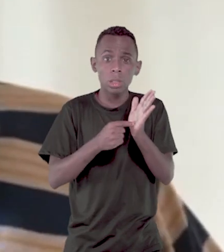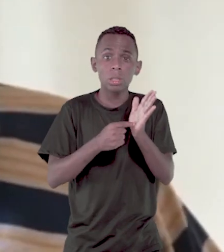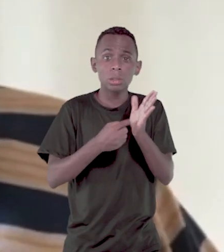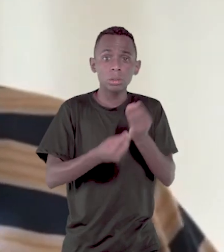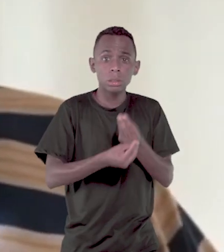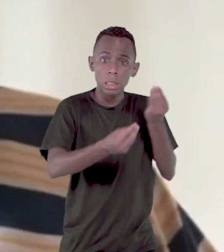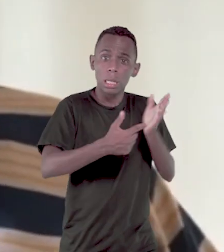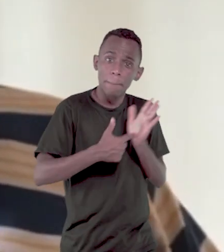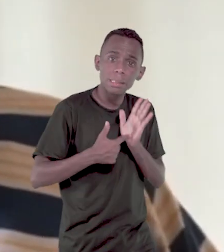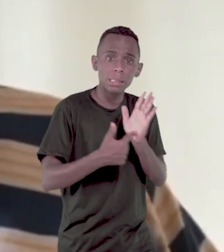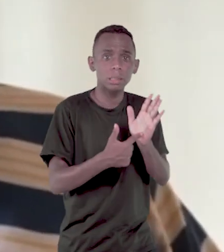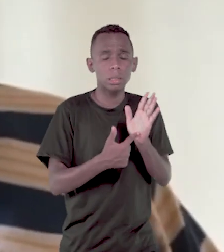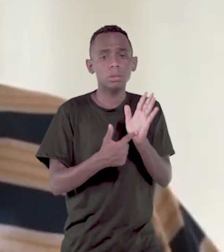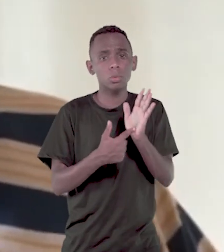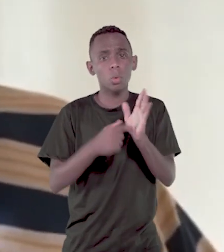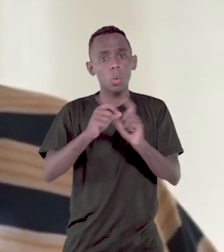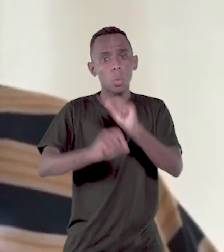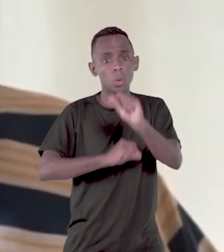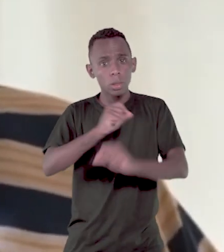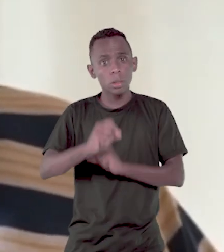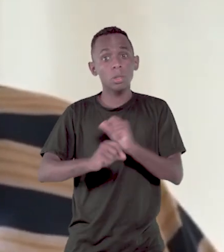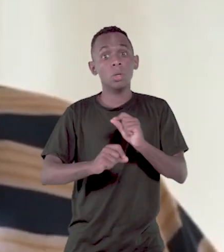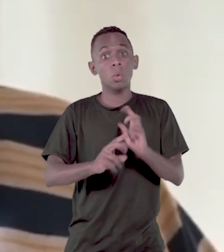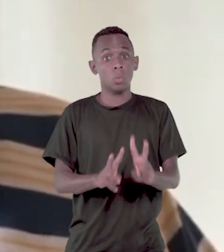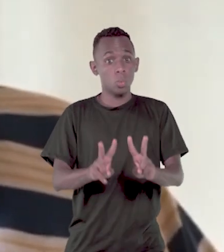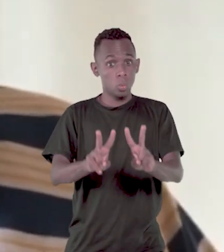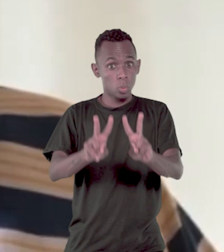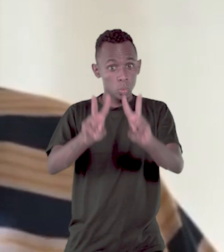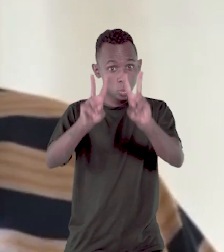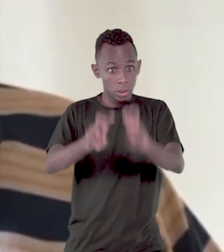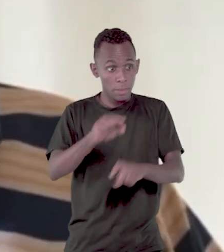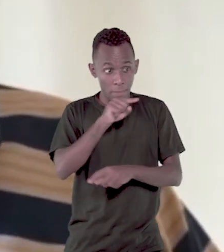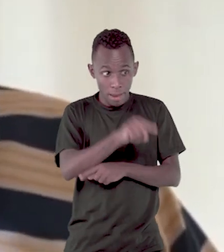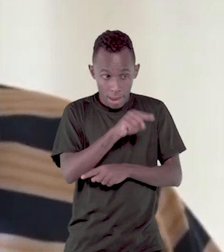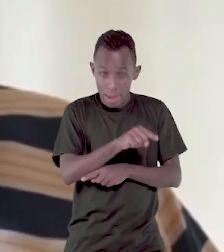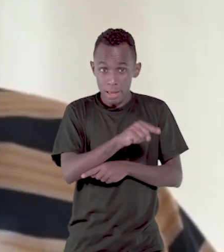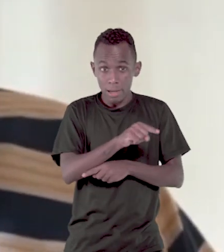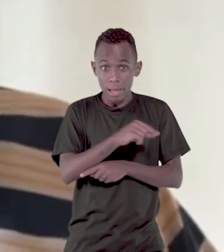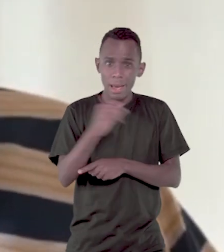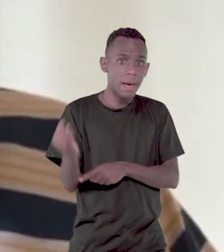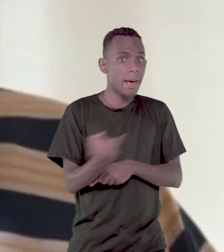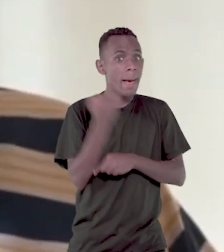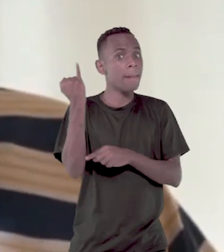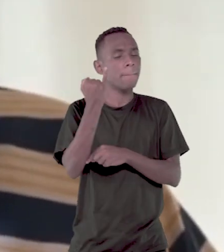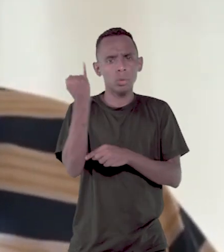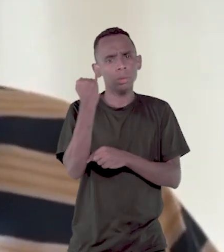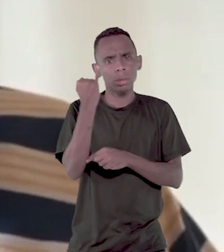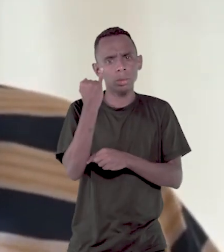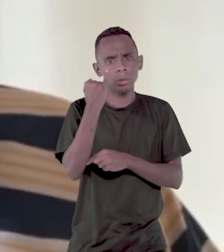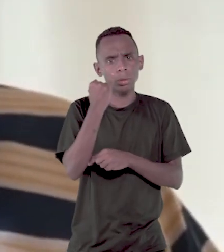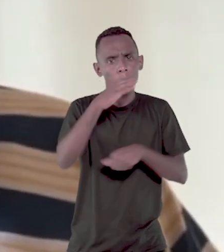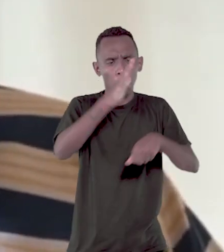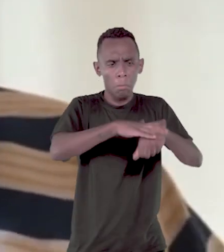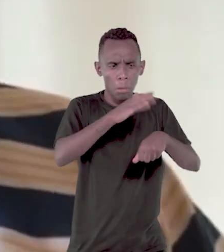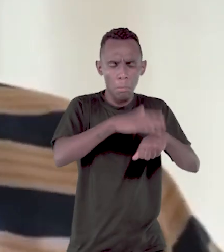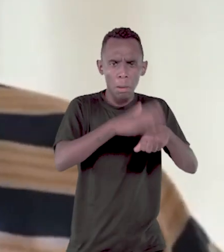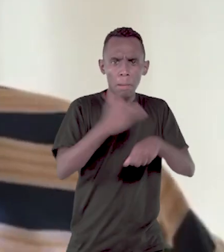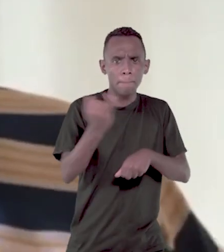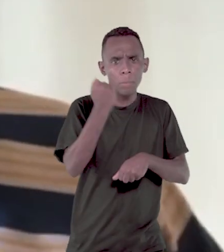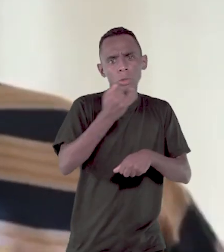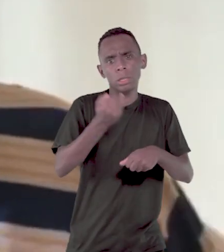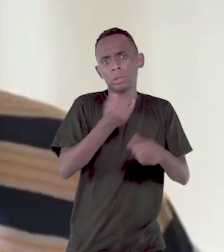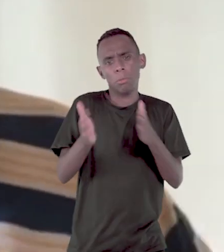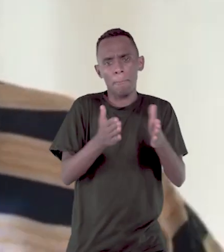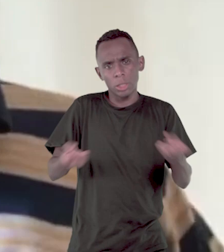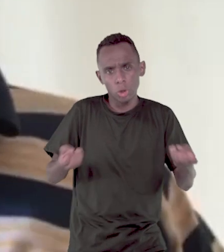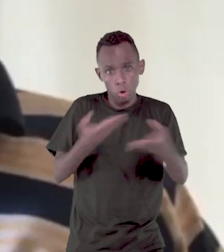dando ao Rosário Fusco, né, o título de introdutor do surrealismo no Brasil. Né? Então, o